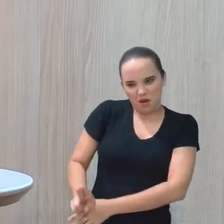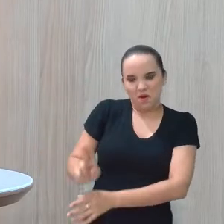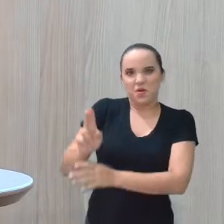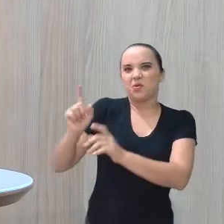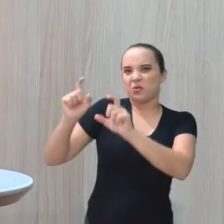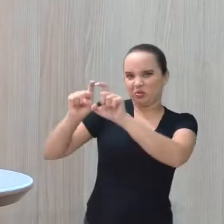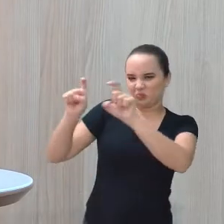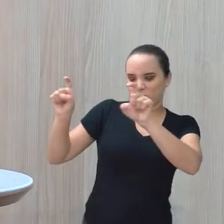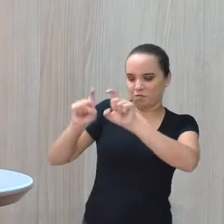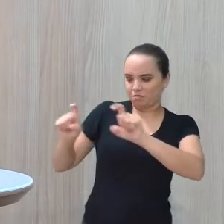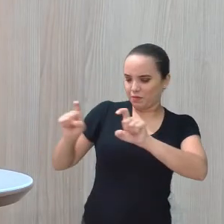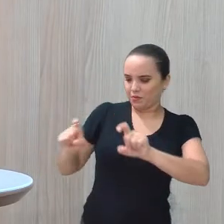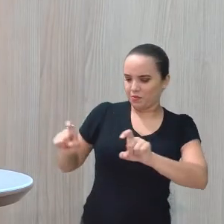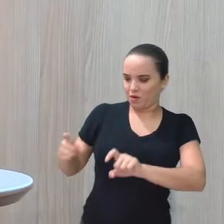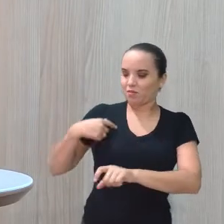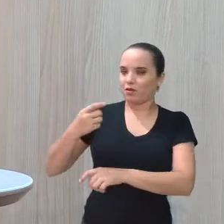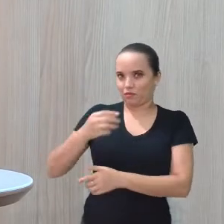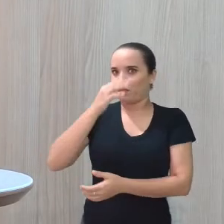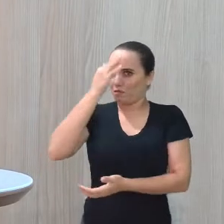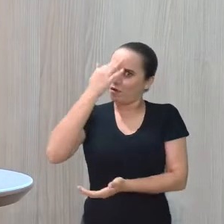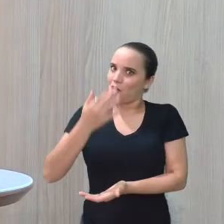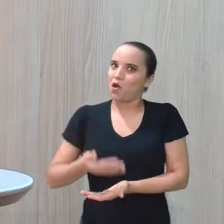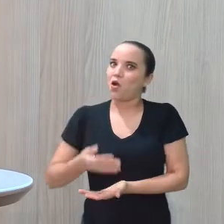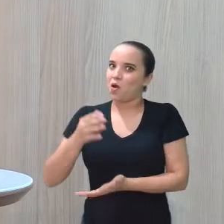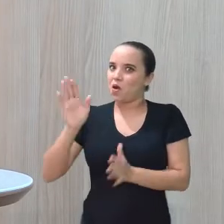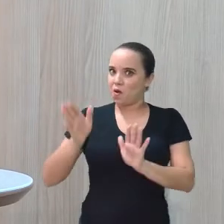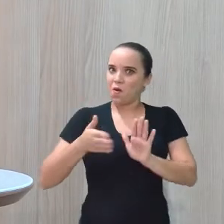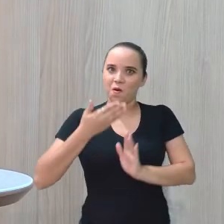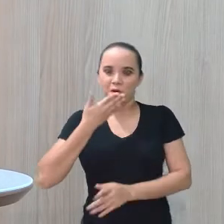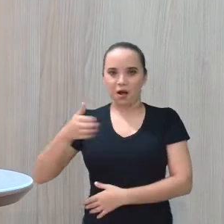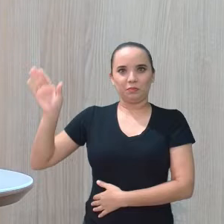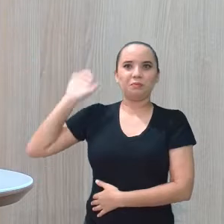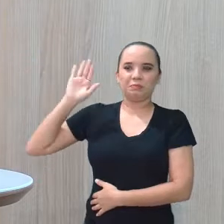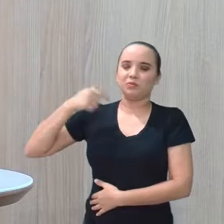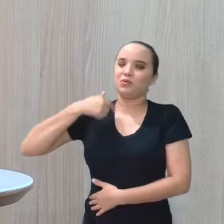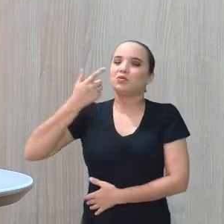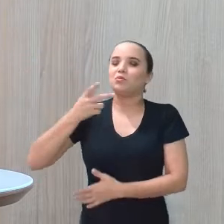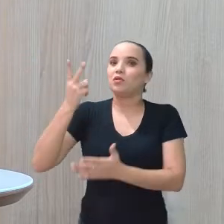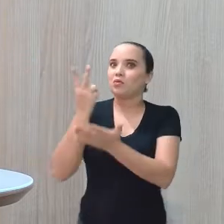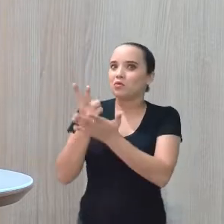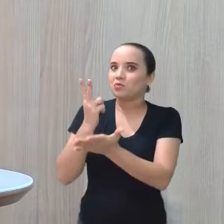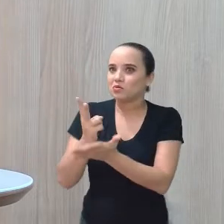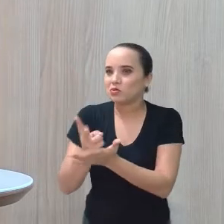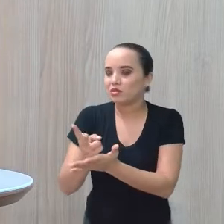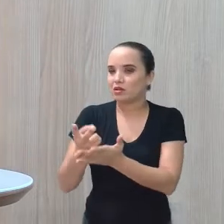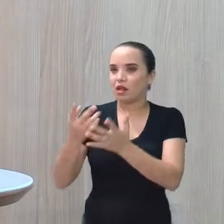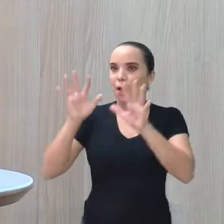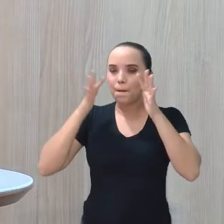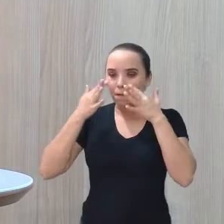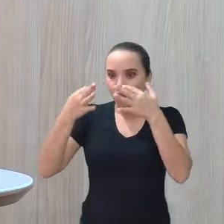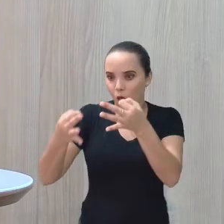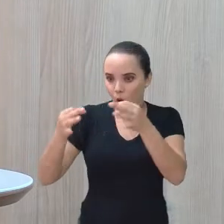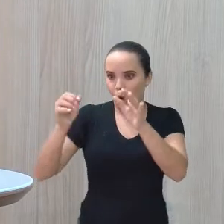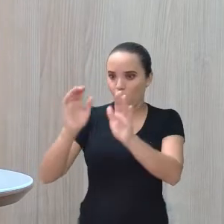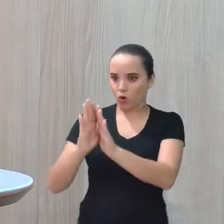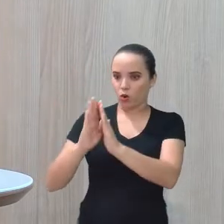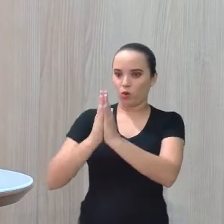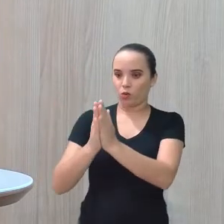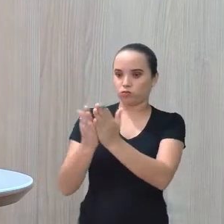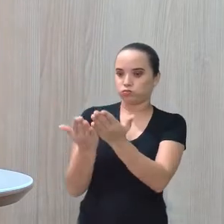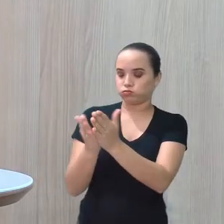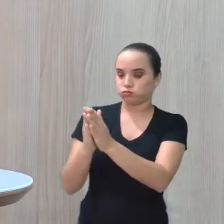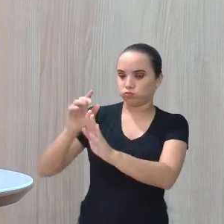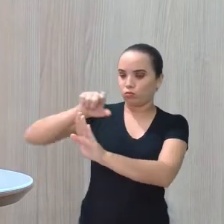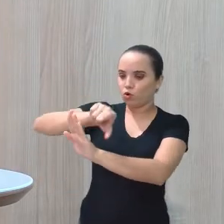dessas leitoras que é atraído pelo título, pela capa, o que faz com que a gente pense que todos os elementos de